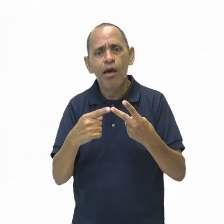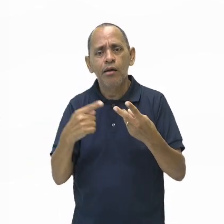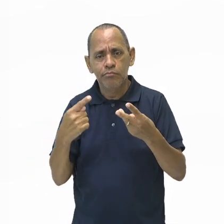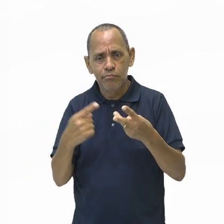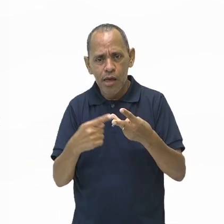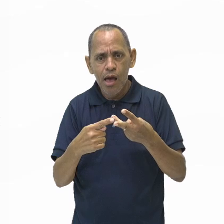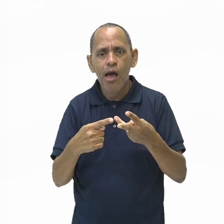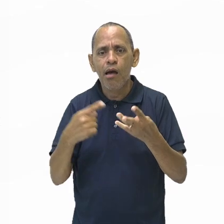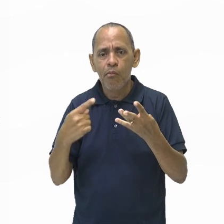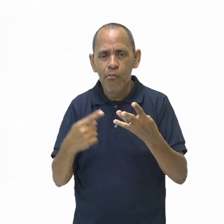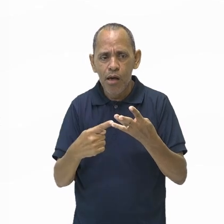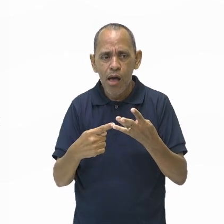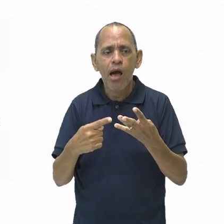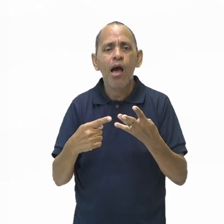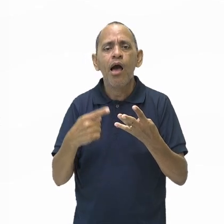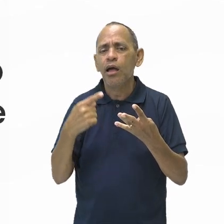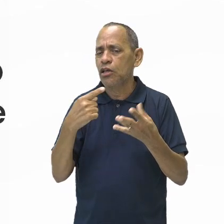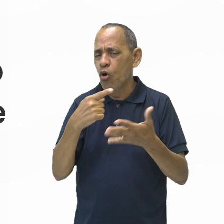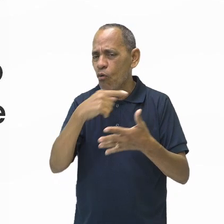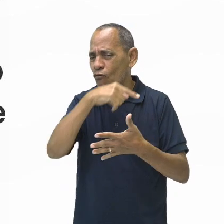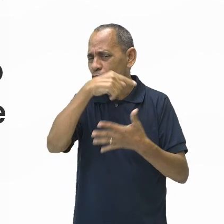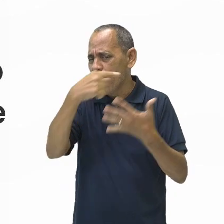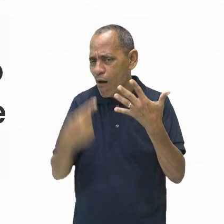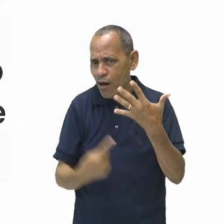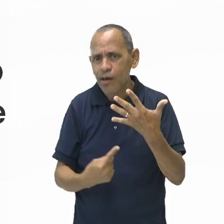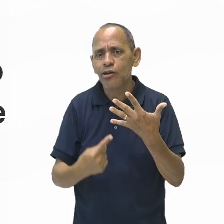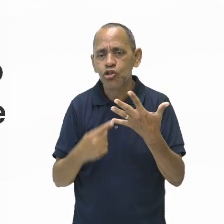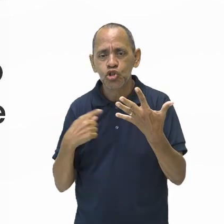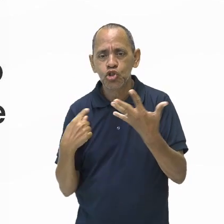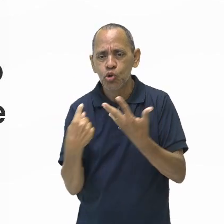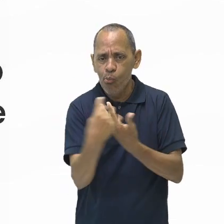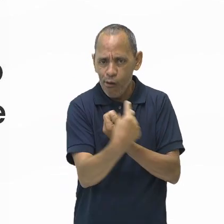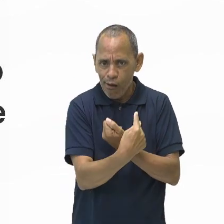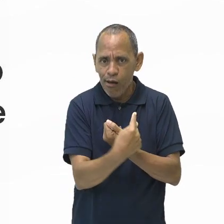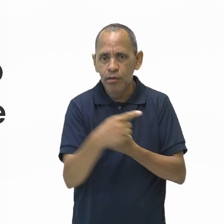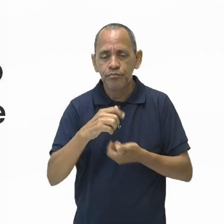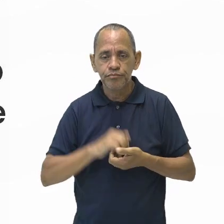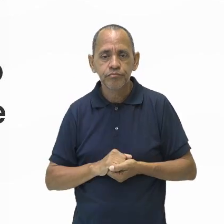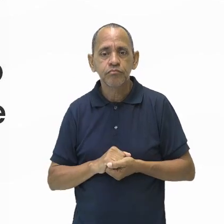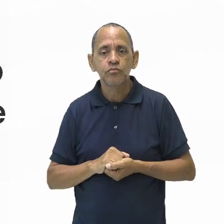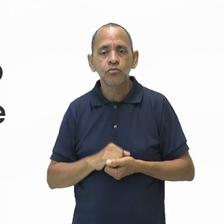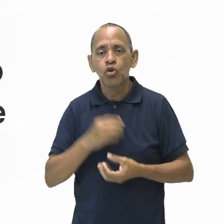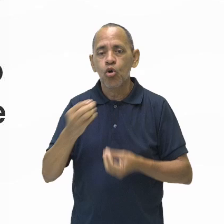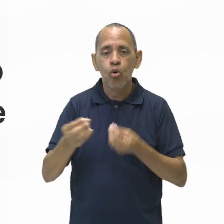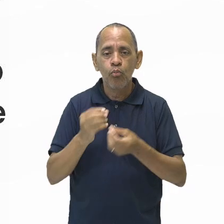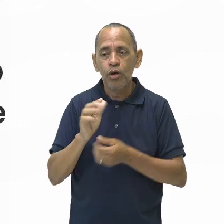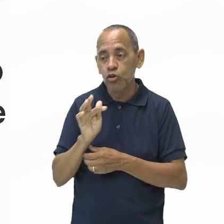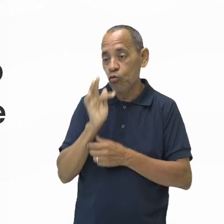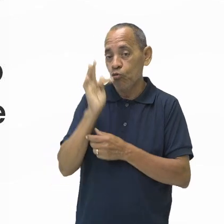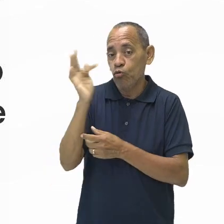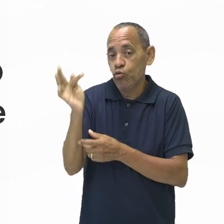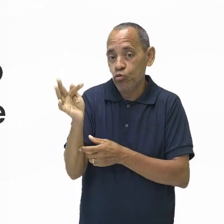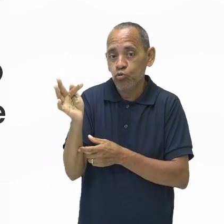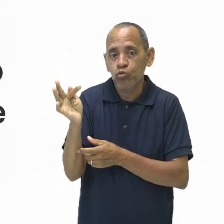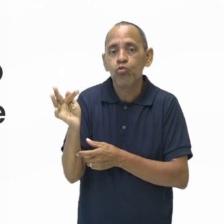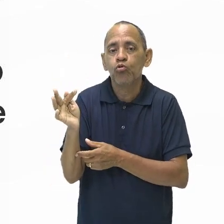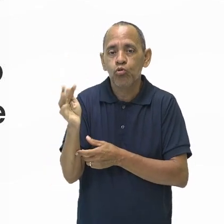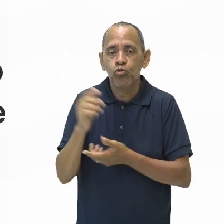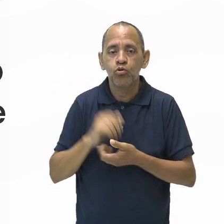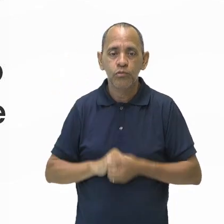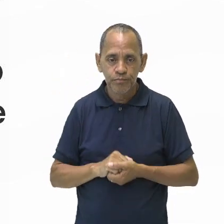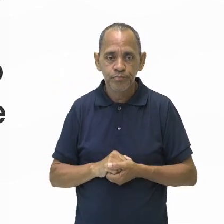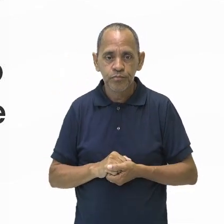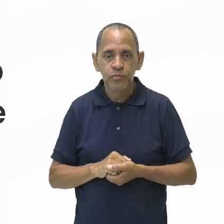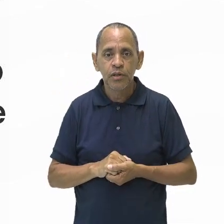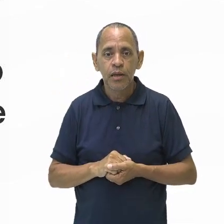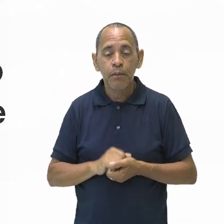Matt Damon, entre outros. O enredo do filme se passa em um futuro não determinado, porém próximo, e